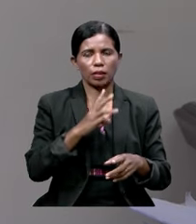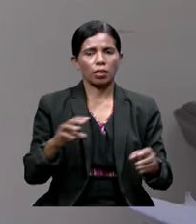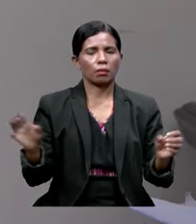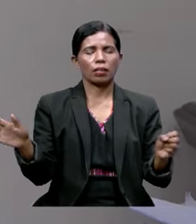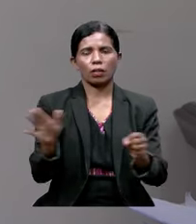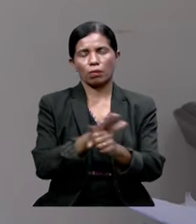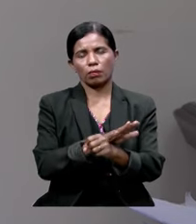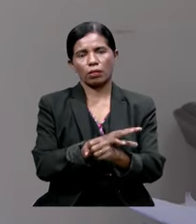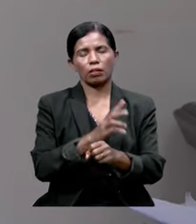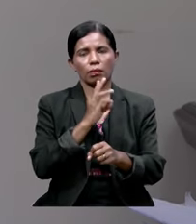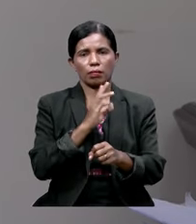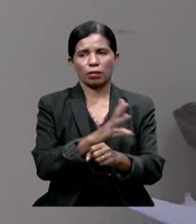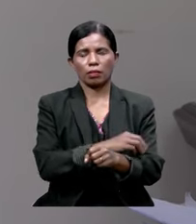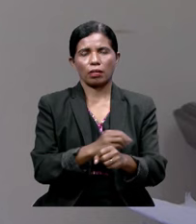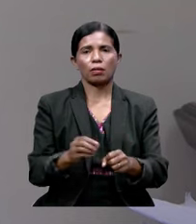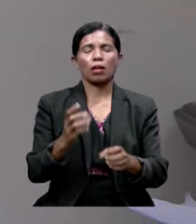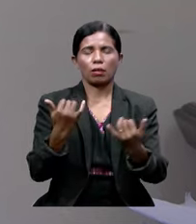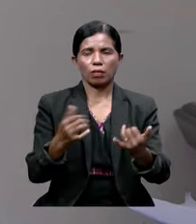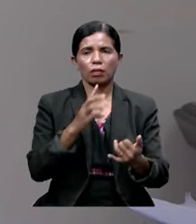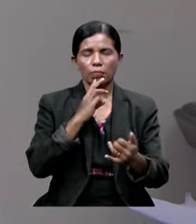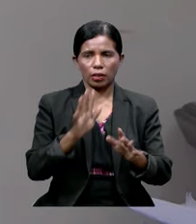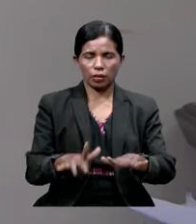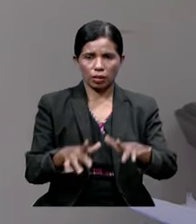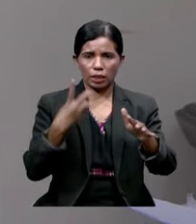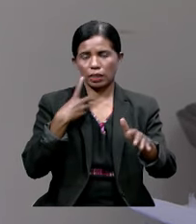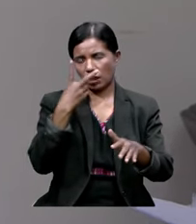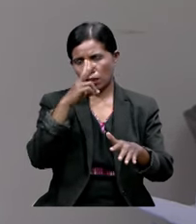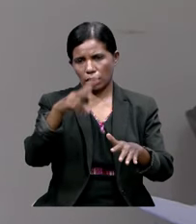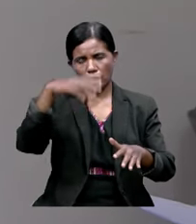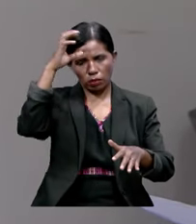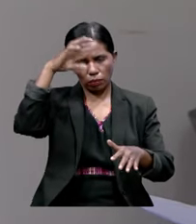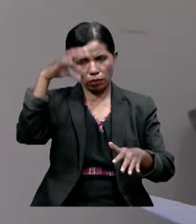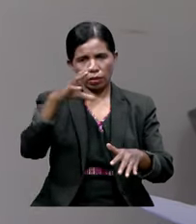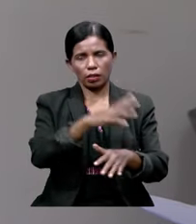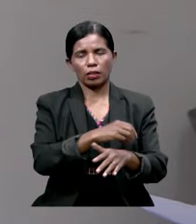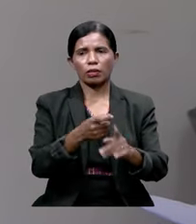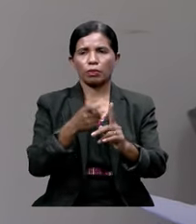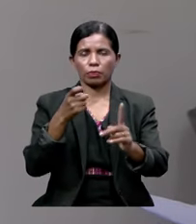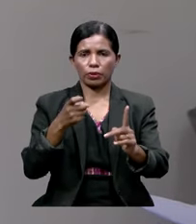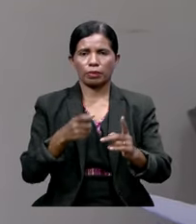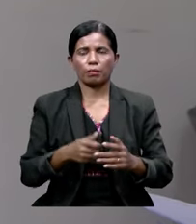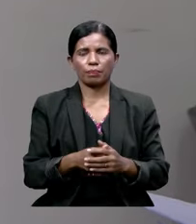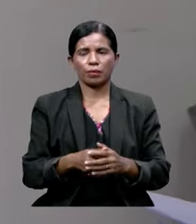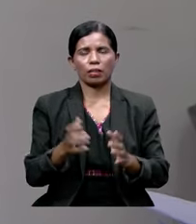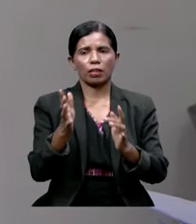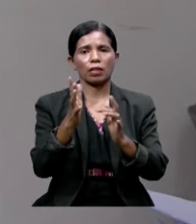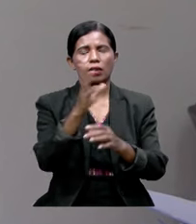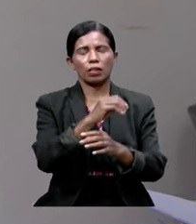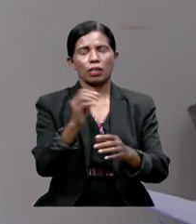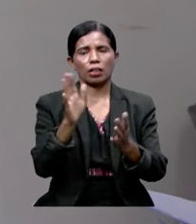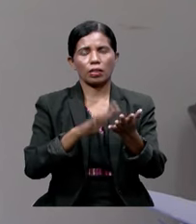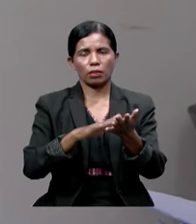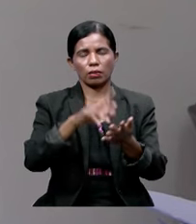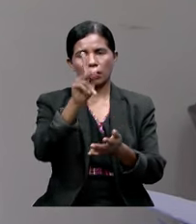makaiha. Agora, inundação. Inundação no be tare udan boso parte cristal nia